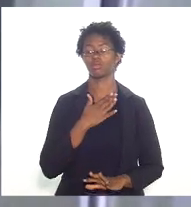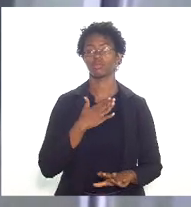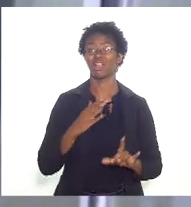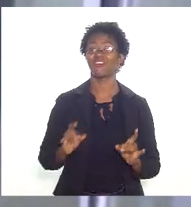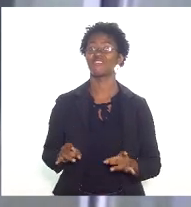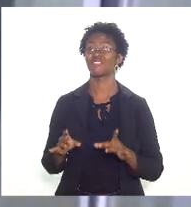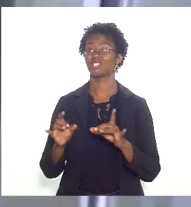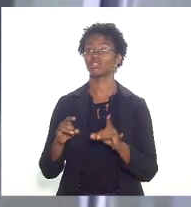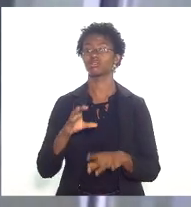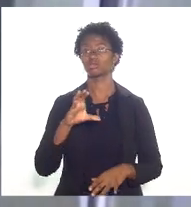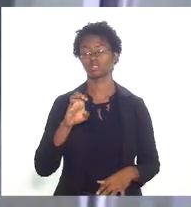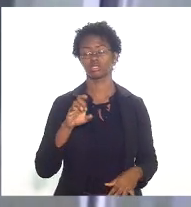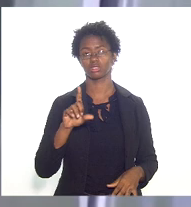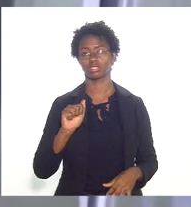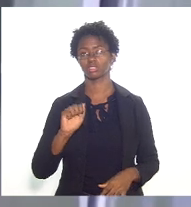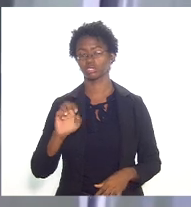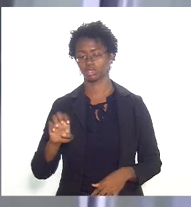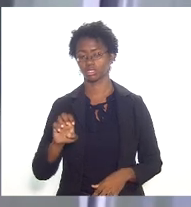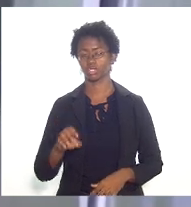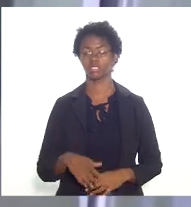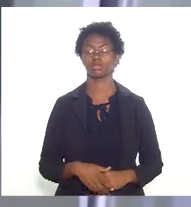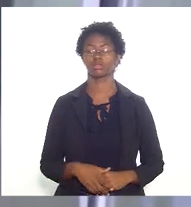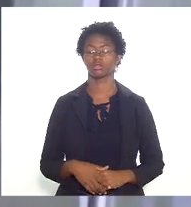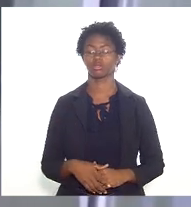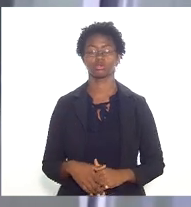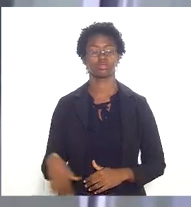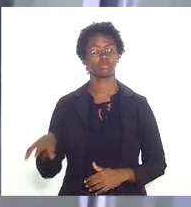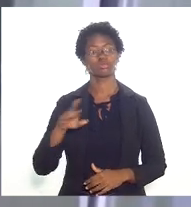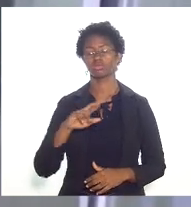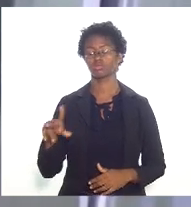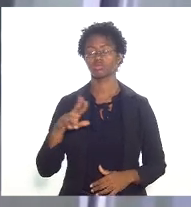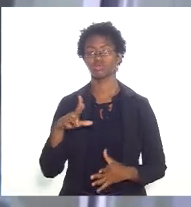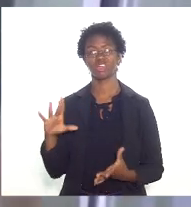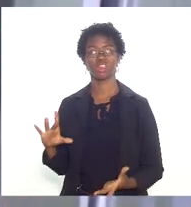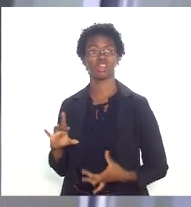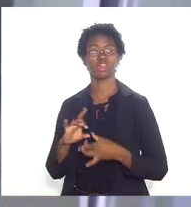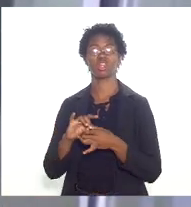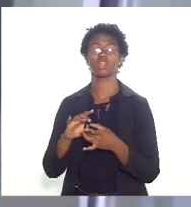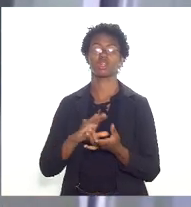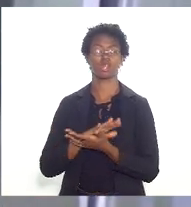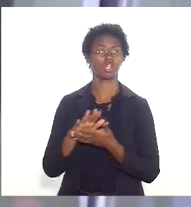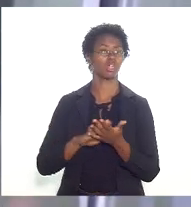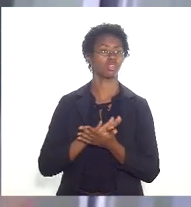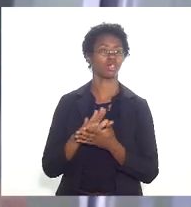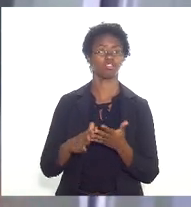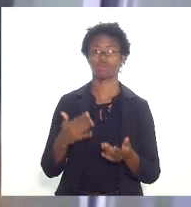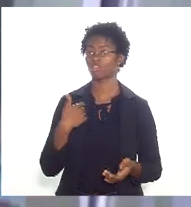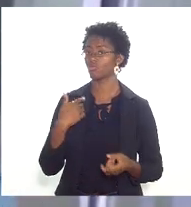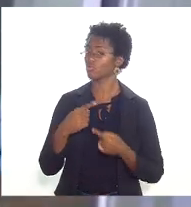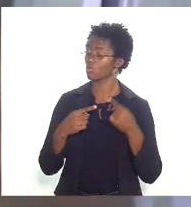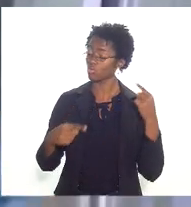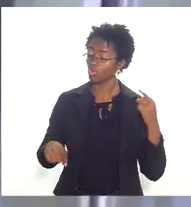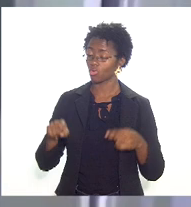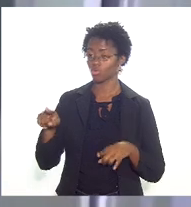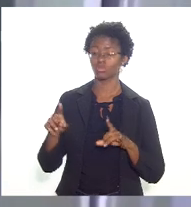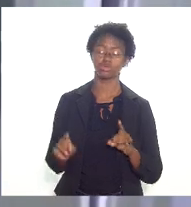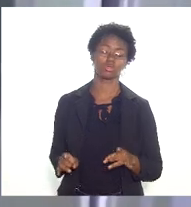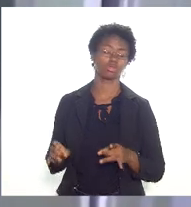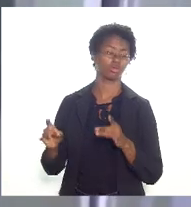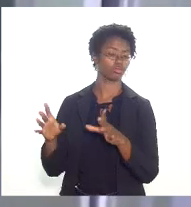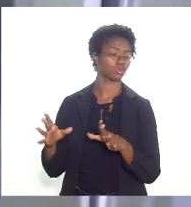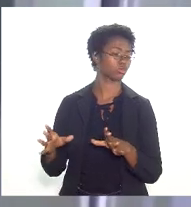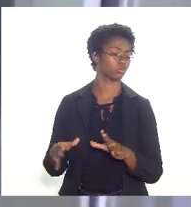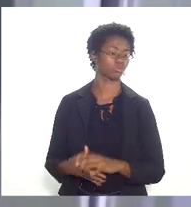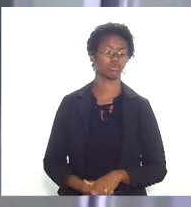leilão da CEDAE não deve estar condicionada a nada porque Eu discordo desse leilão não descobre que ele